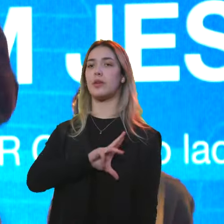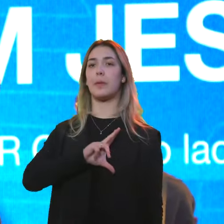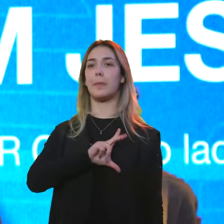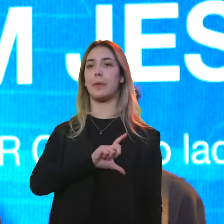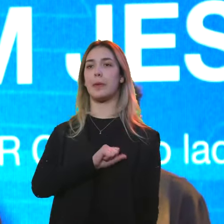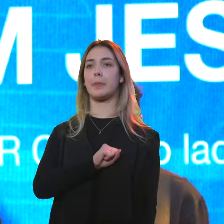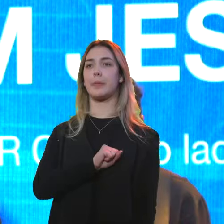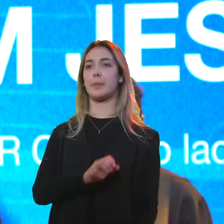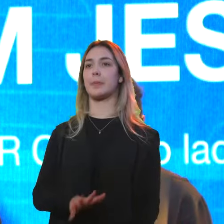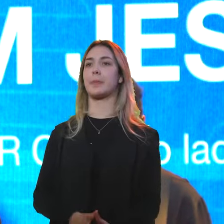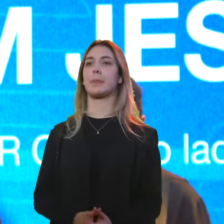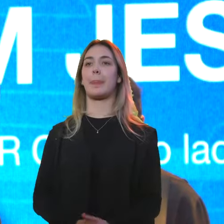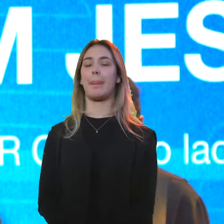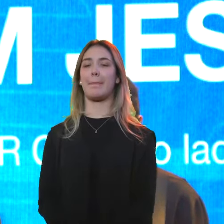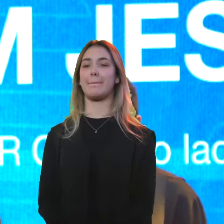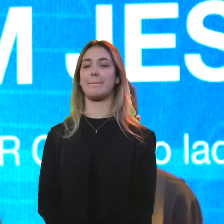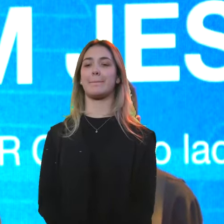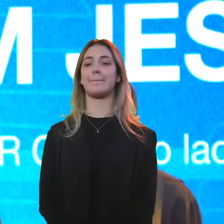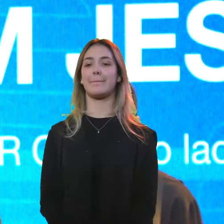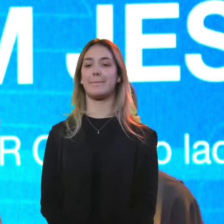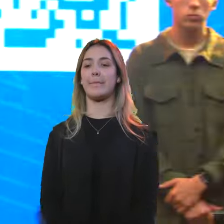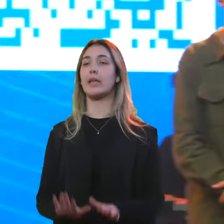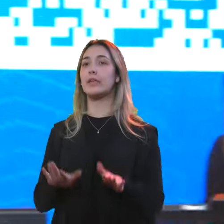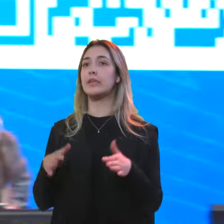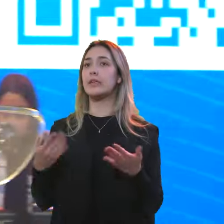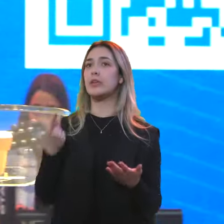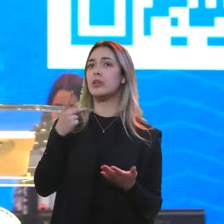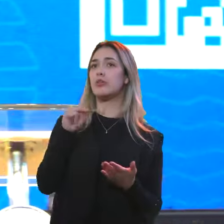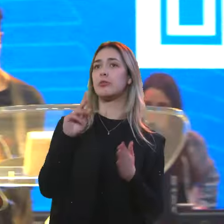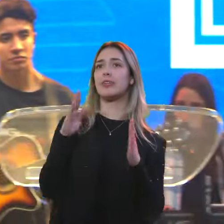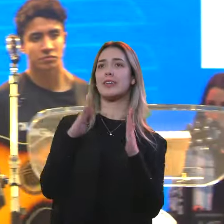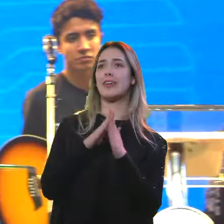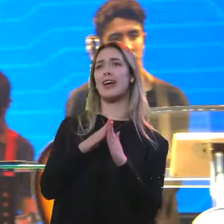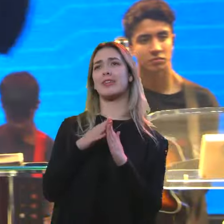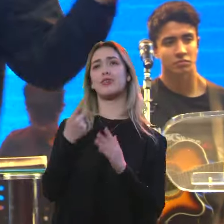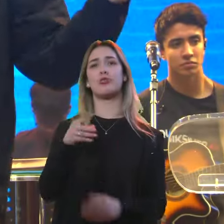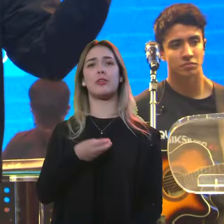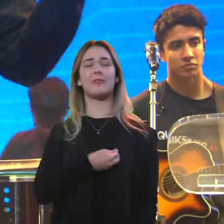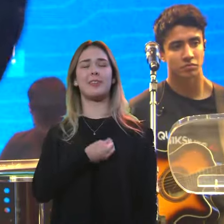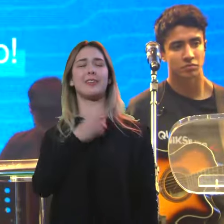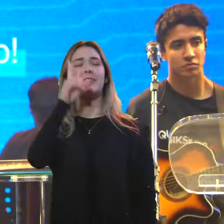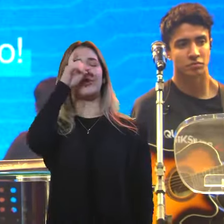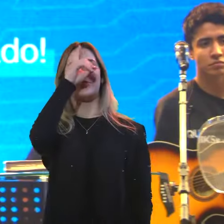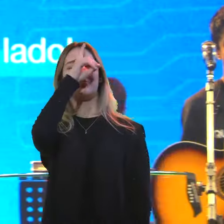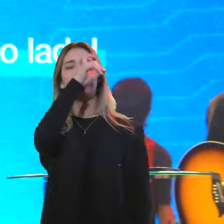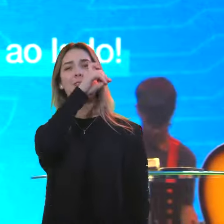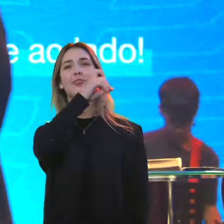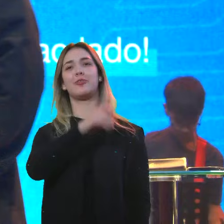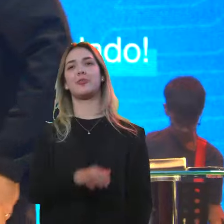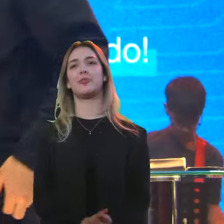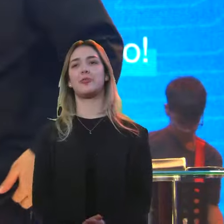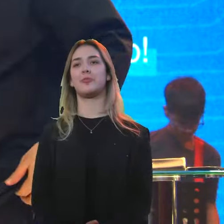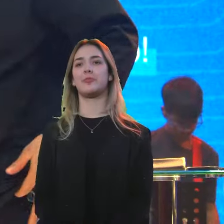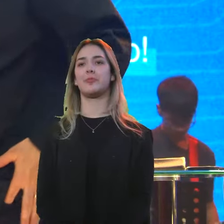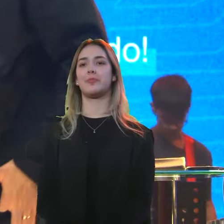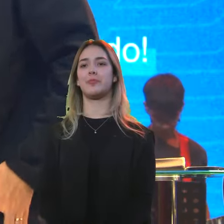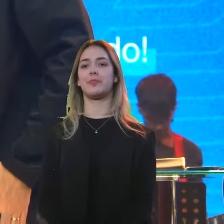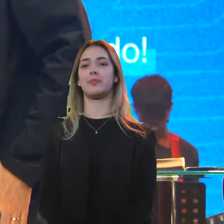inferno na tua casa. Você já está vivendo o inferno na tua escola. É só uma predição do que vai acontecer quando você